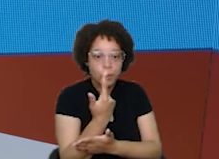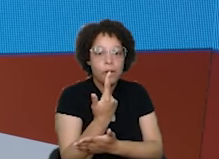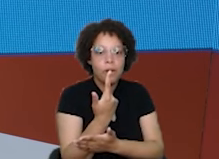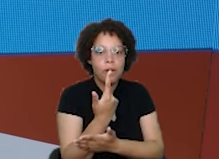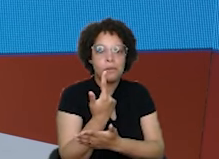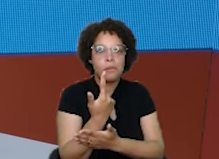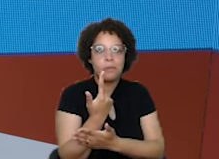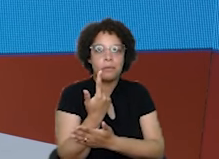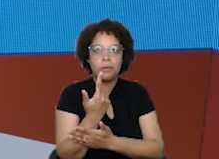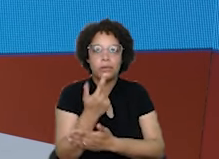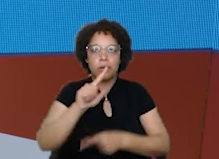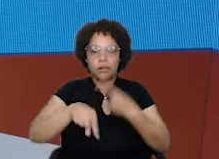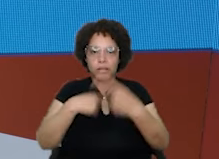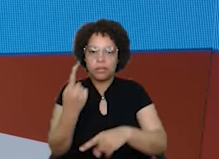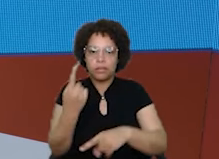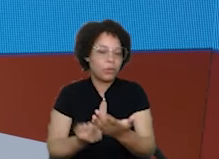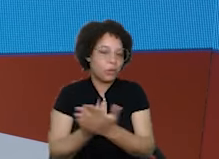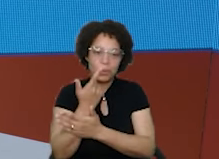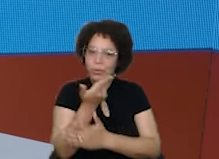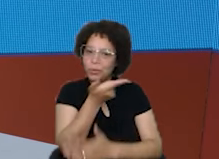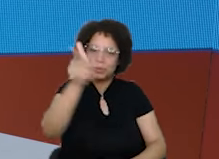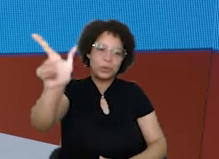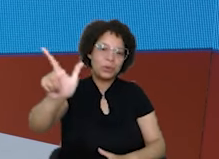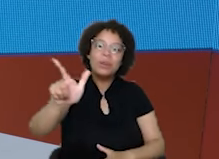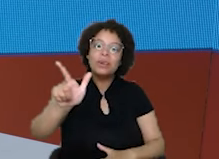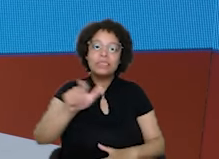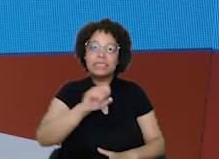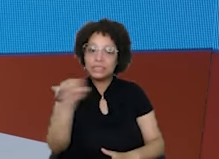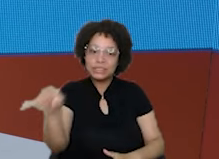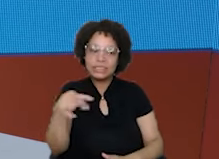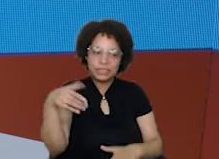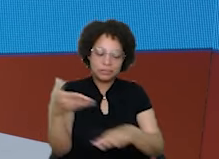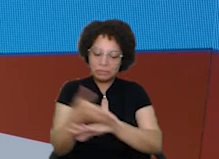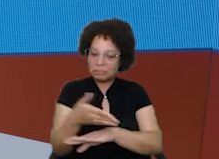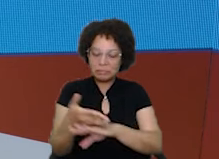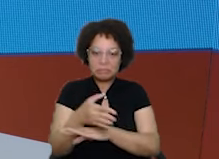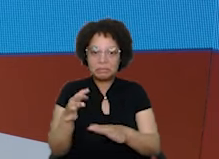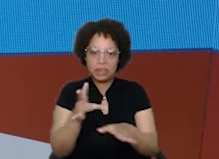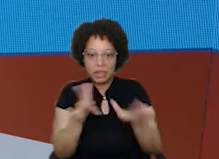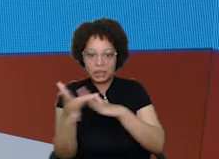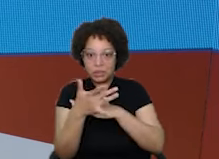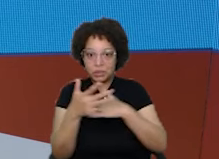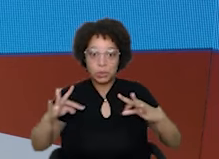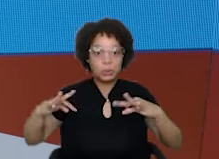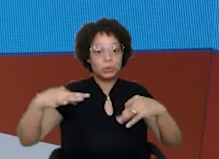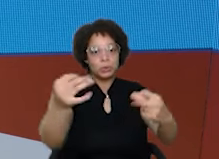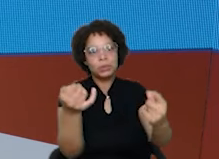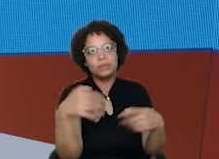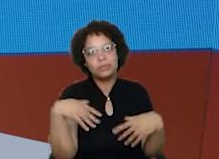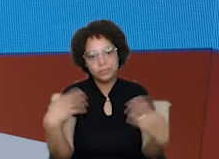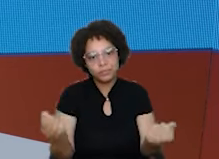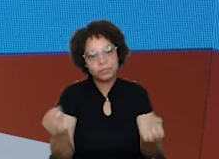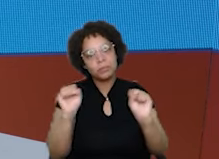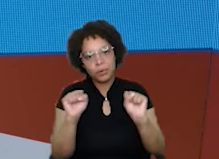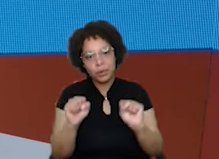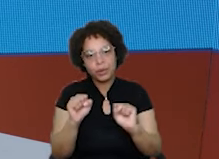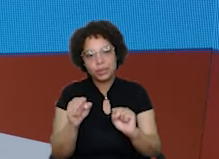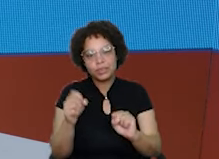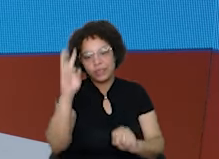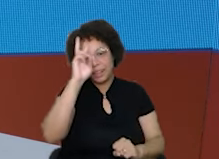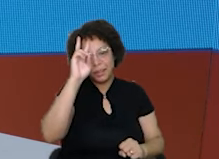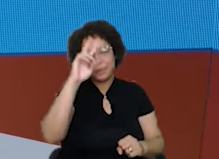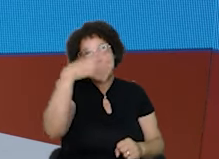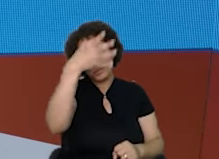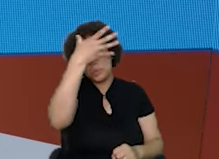comprar essa solução em outro canal e se você não tá presente construindo essa presença também nesse outro canal você pode não ser lembrado